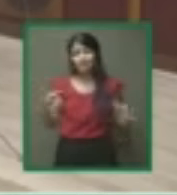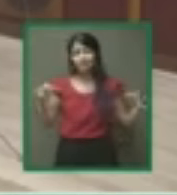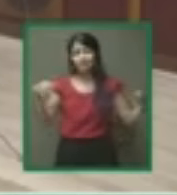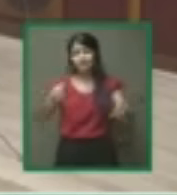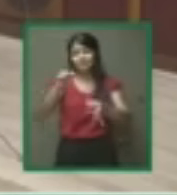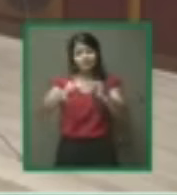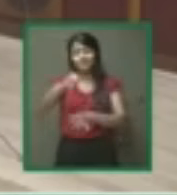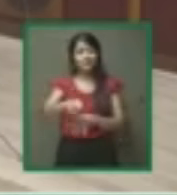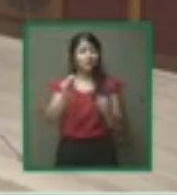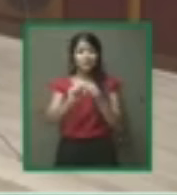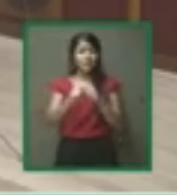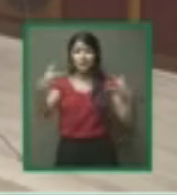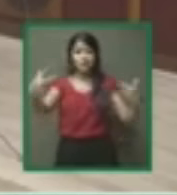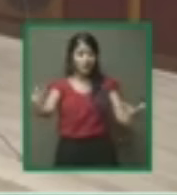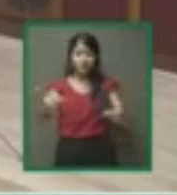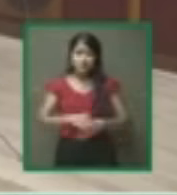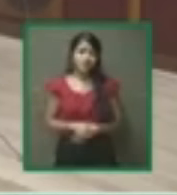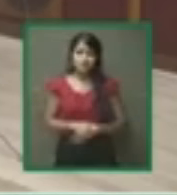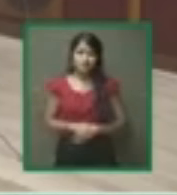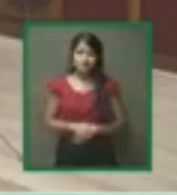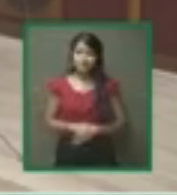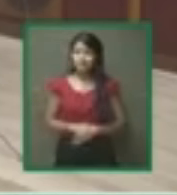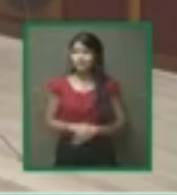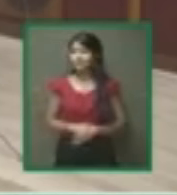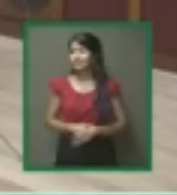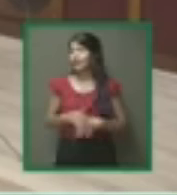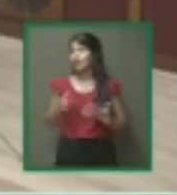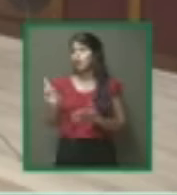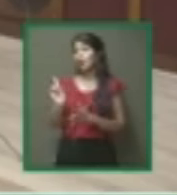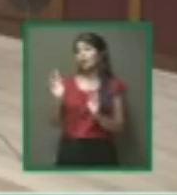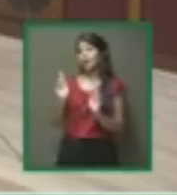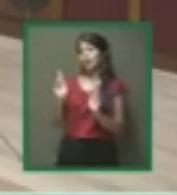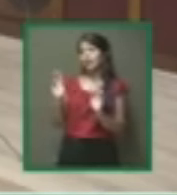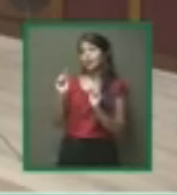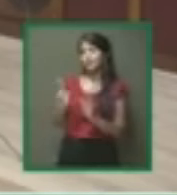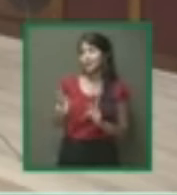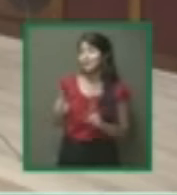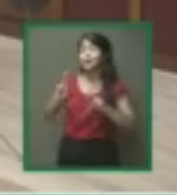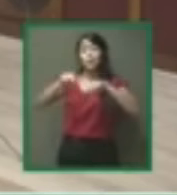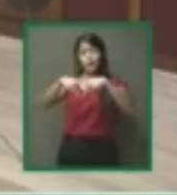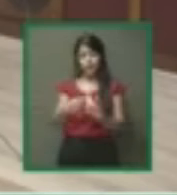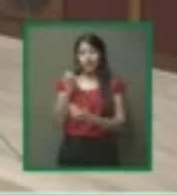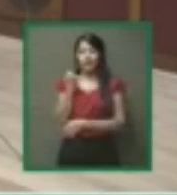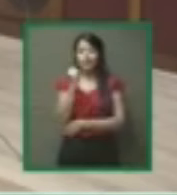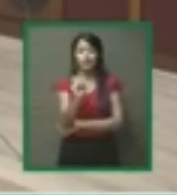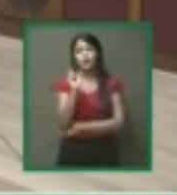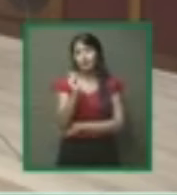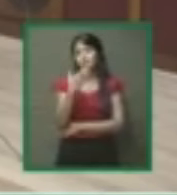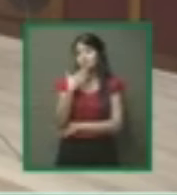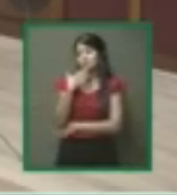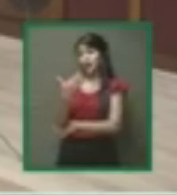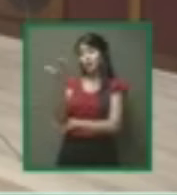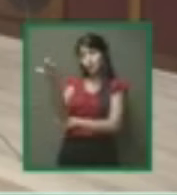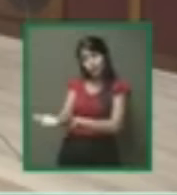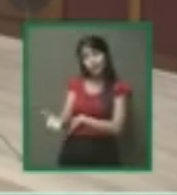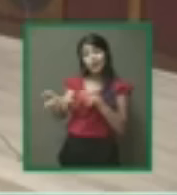Todos os juízes fazem isso. Não há uma unanimidade relativa a isso, Excelência. É por isso que a defesa pede que Vossa